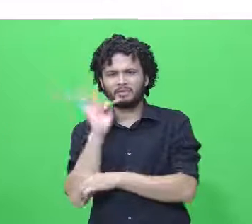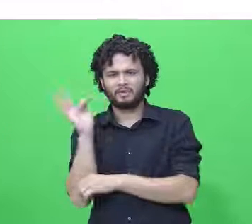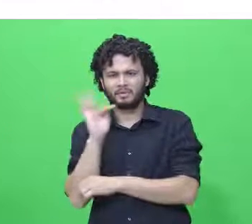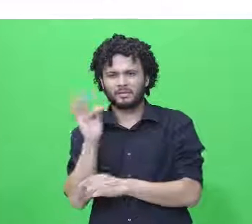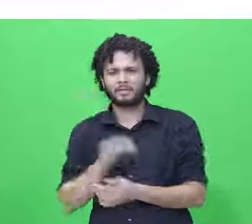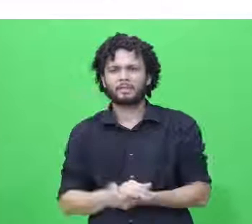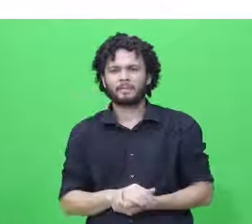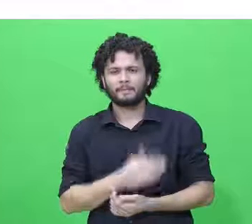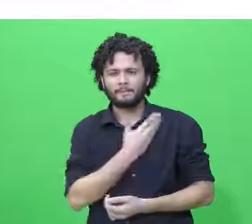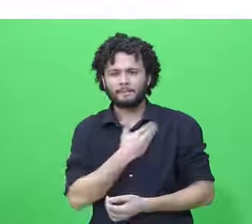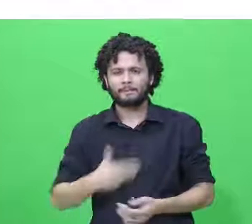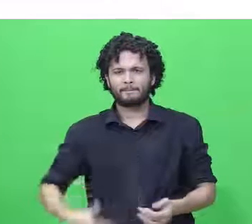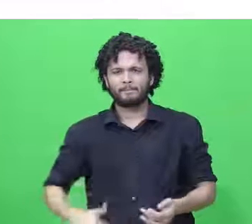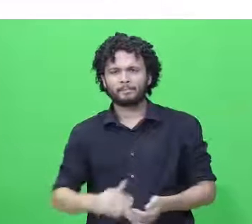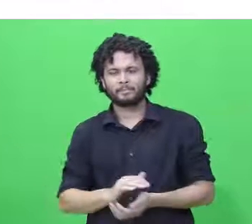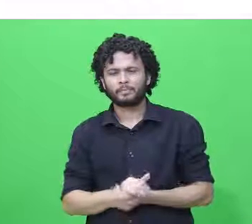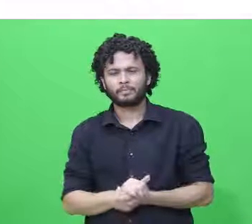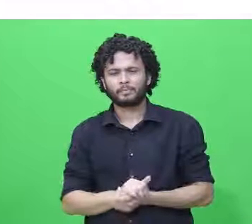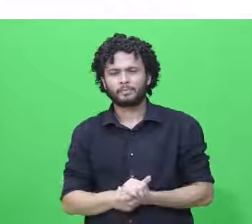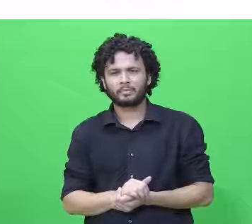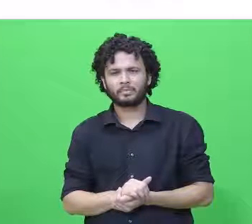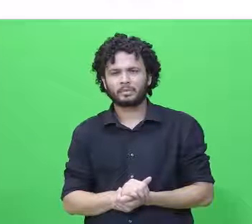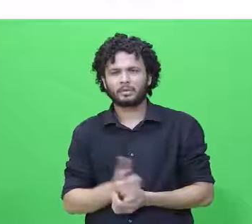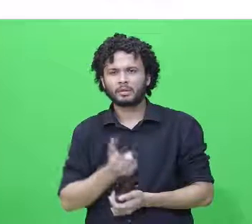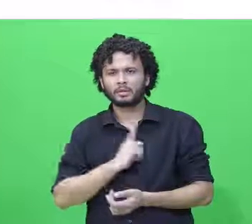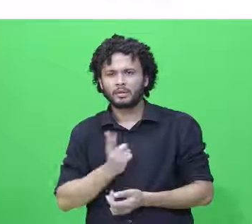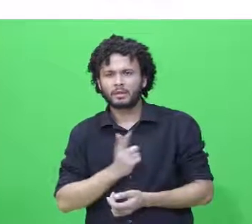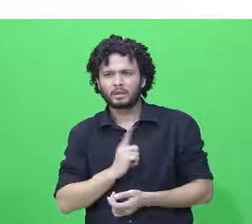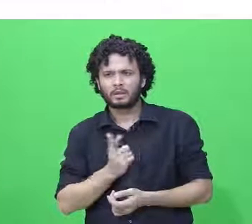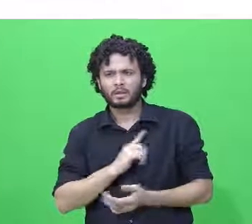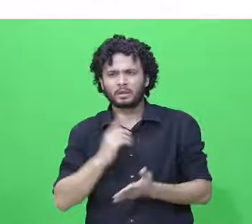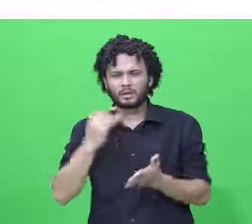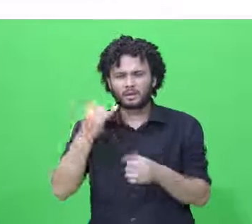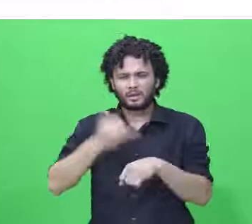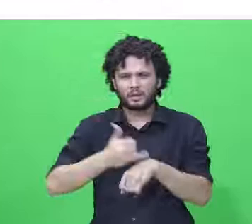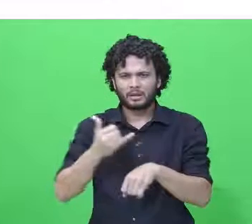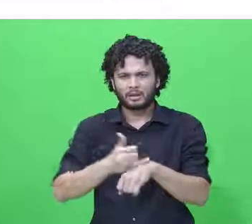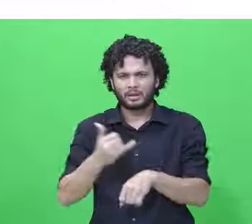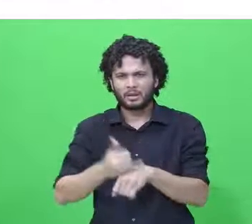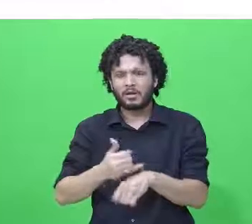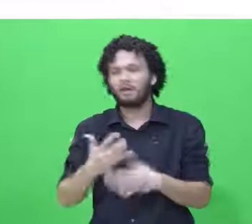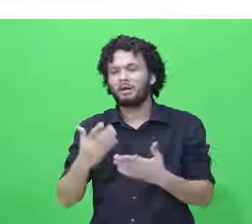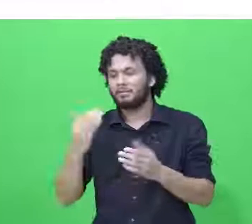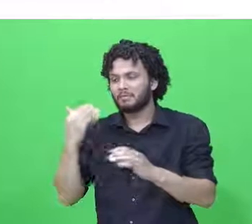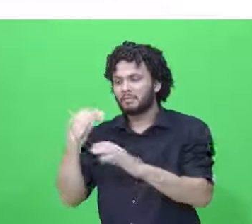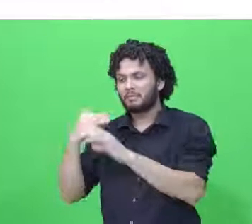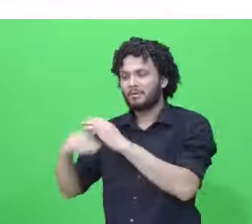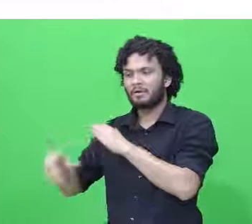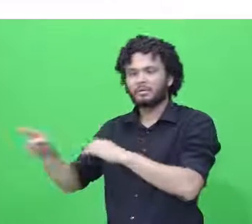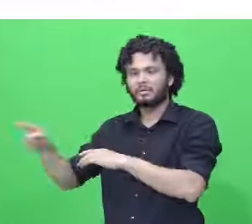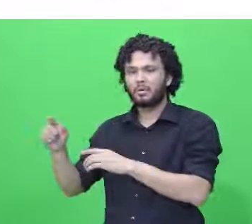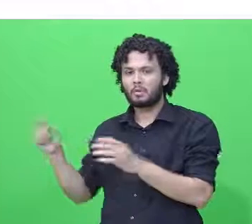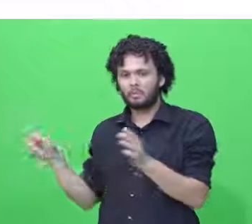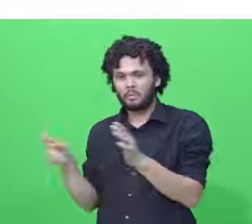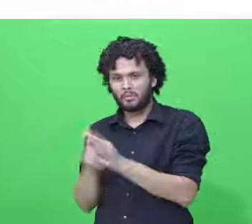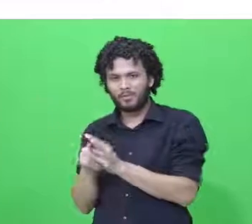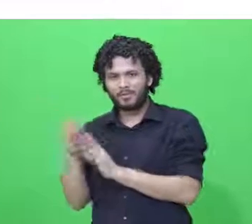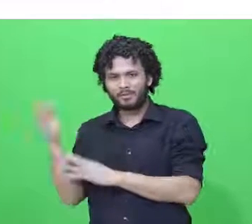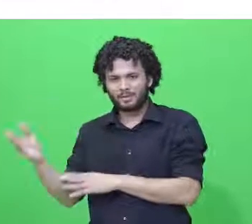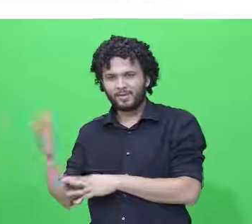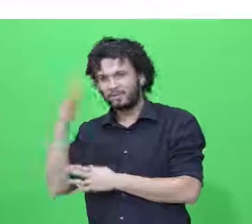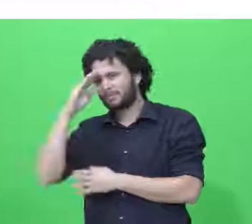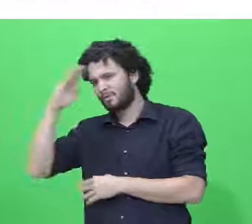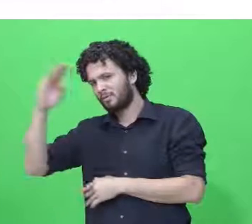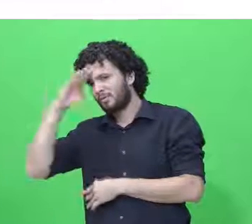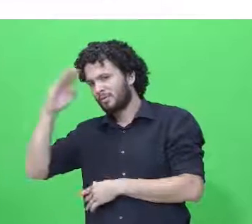governo varguista. Por isso que tem aí, né, nessa lata de leite moça, mande uma lata de leite moça para os combatentes. Então, observem também